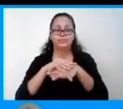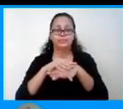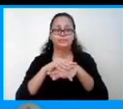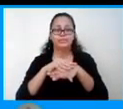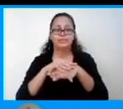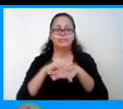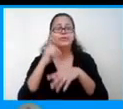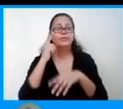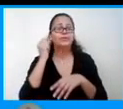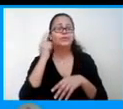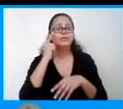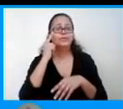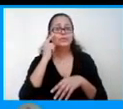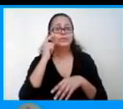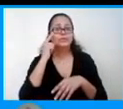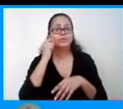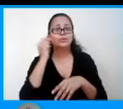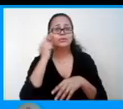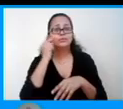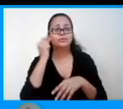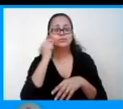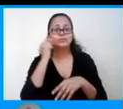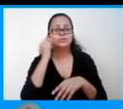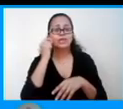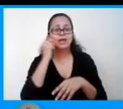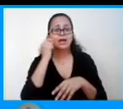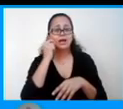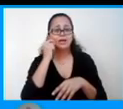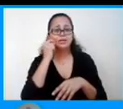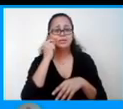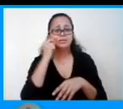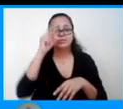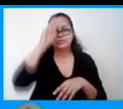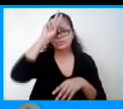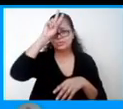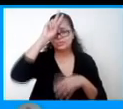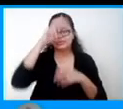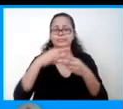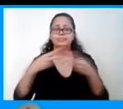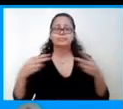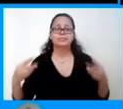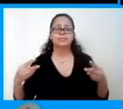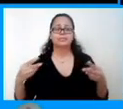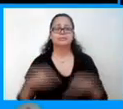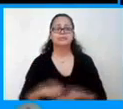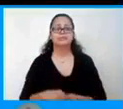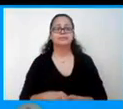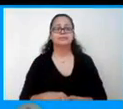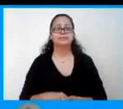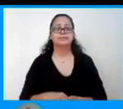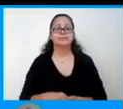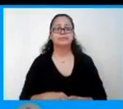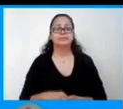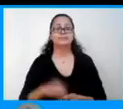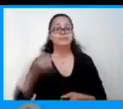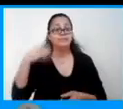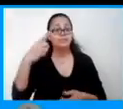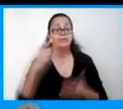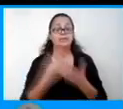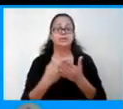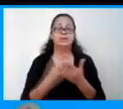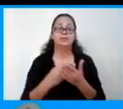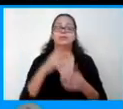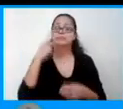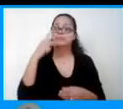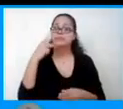são insetos, né, e animais aí, transmissores de doenças, como ratos e baratas. Pessoal, na próxima aula a gente